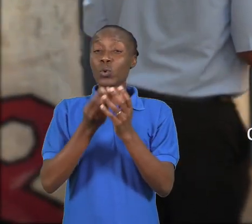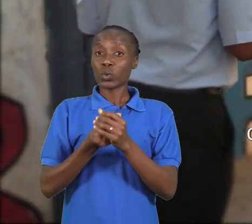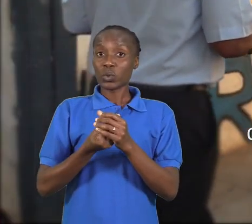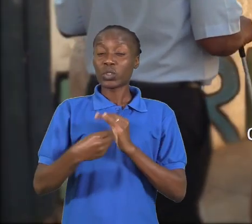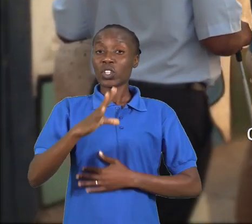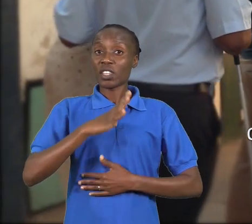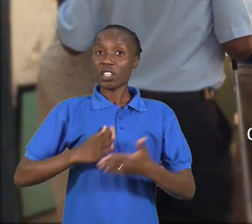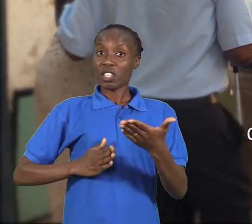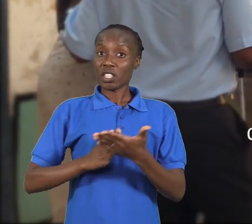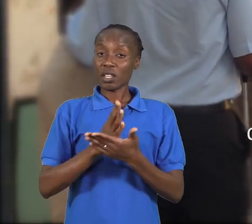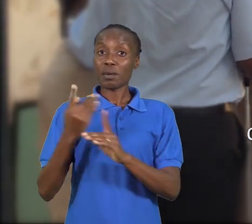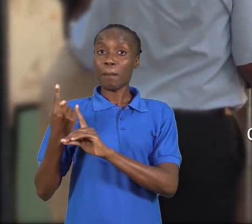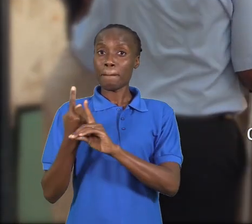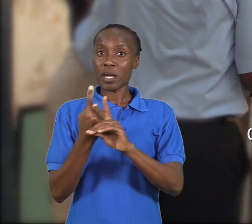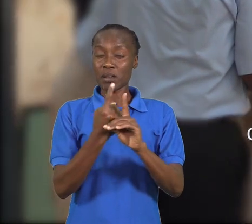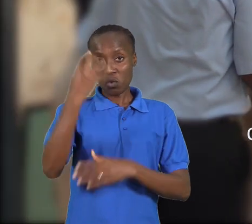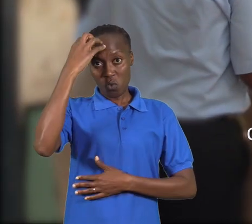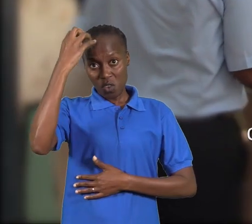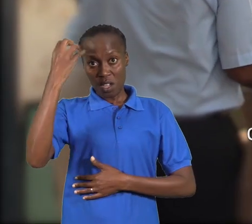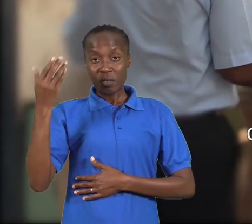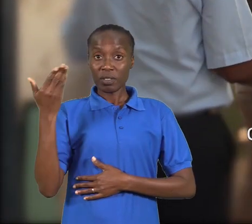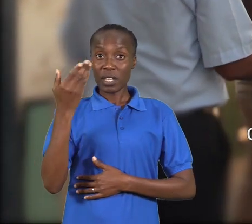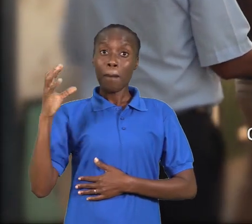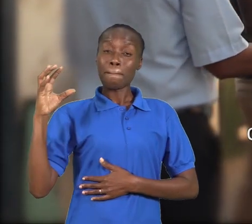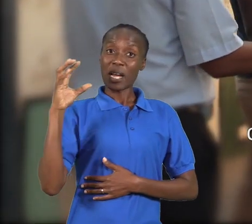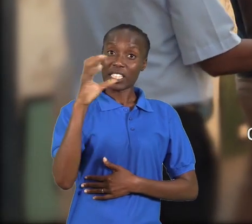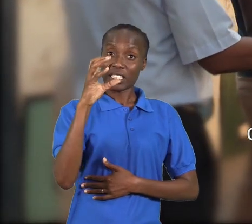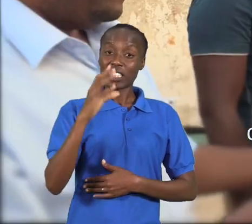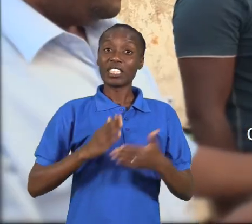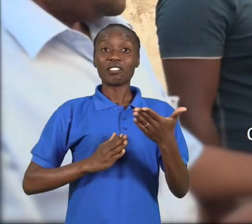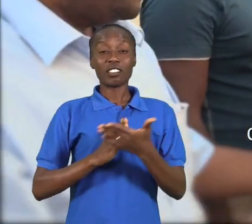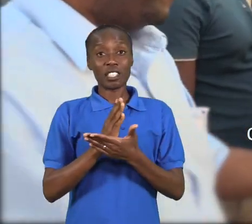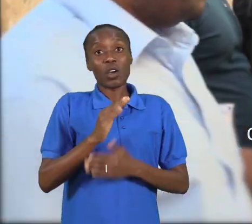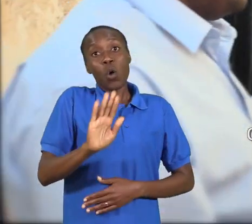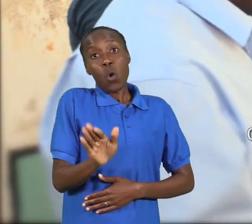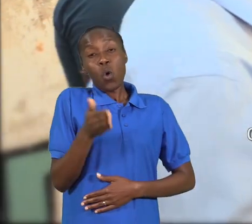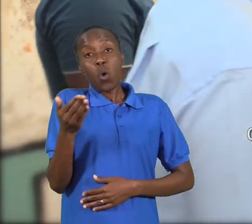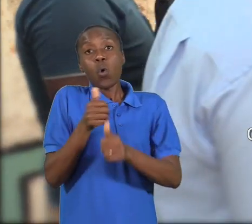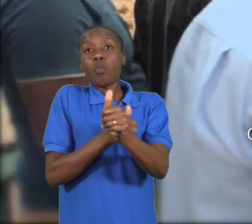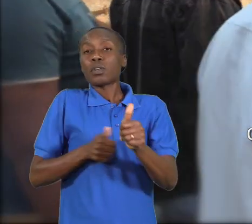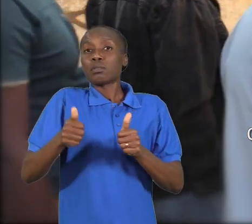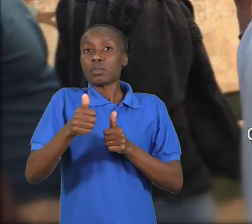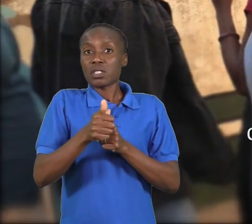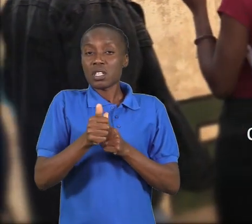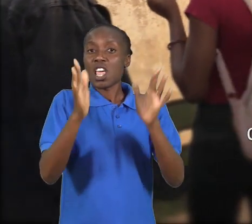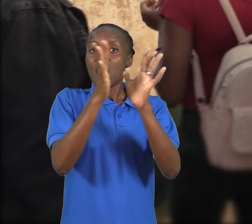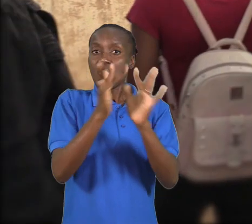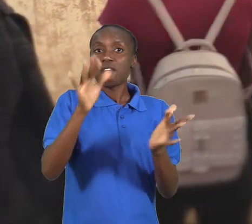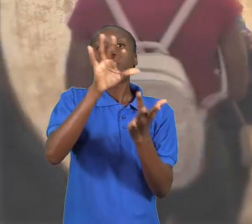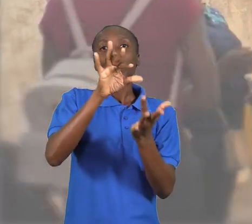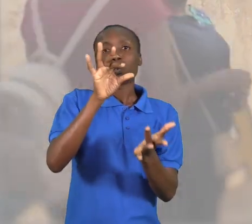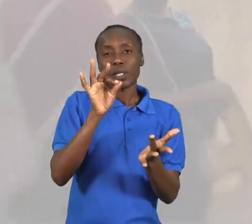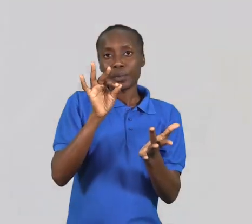Todos têm o direito de participar no governo do seu país diretamente ou através de representantes